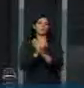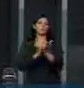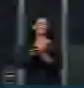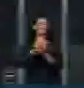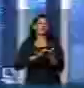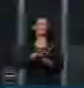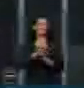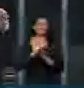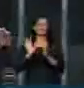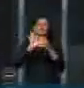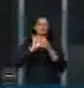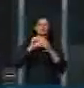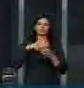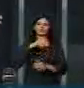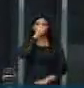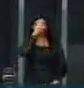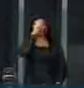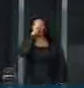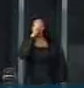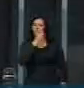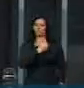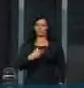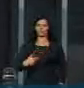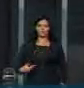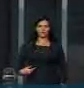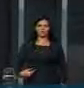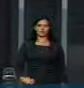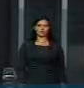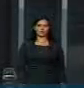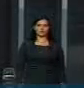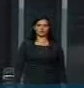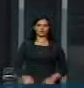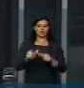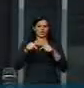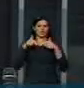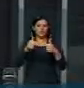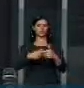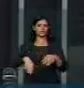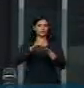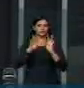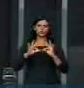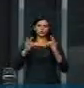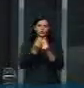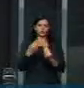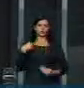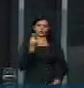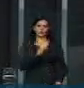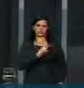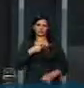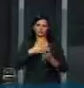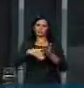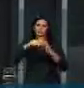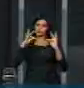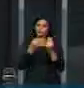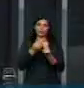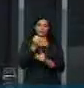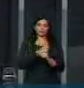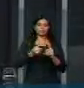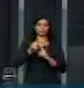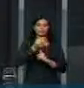ligado a hospitais, a governos. É uma luta de todos nós, de toda a sociedade